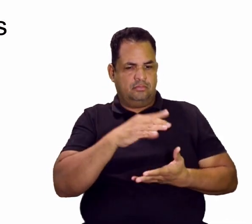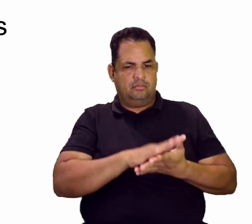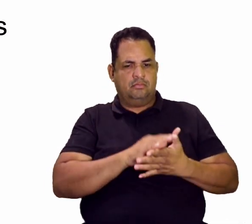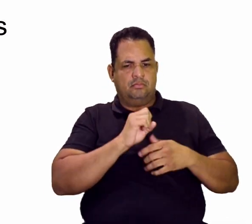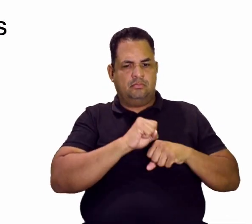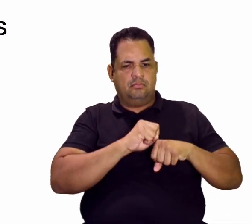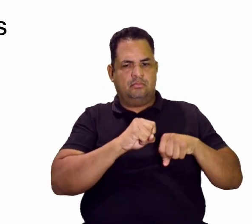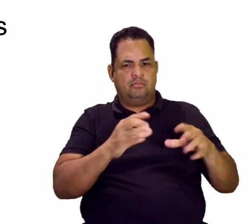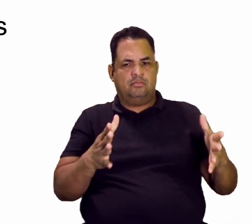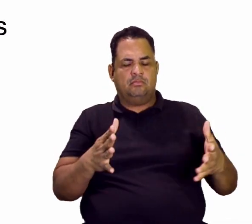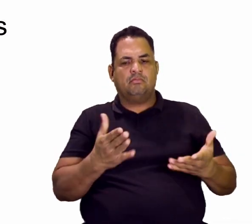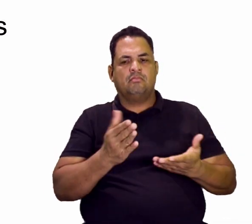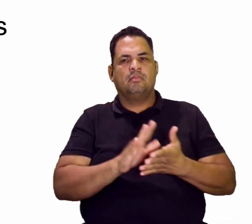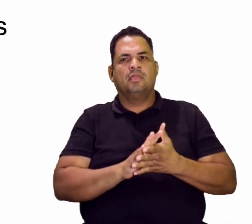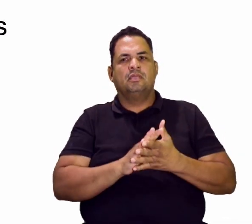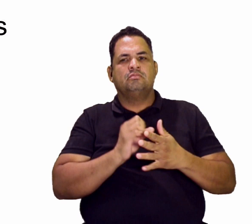uma